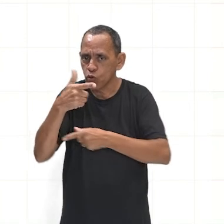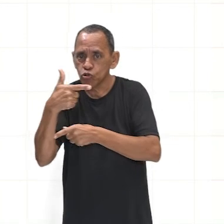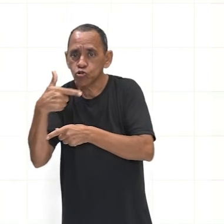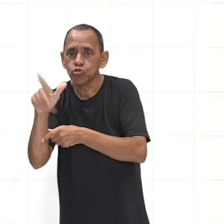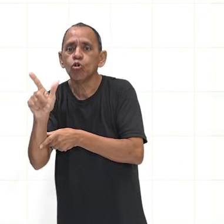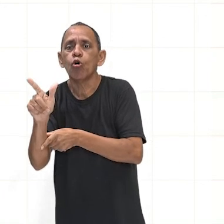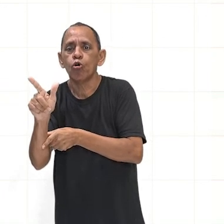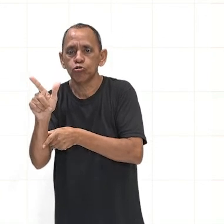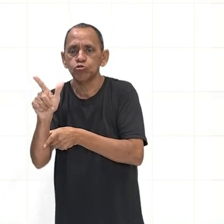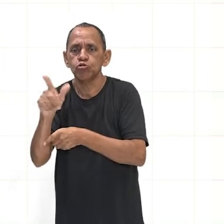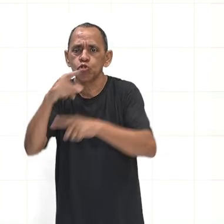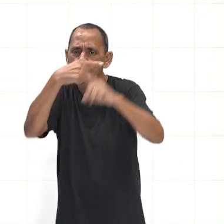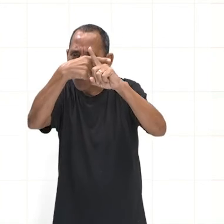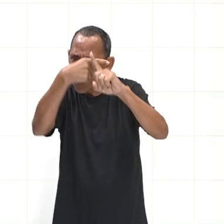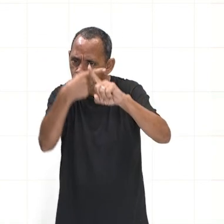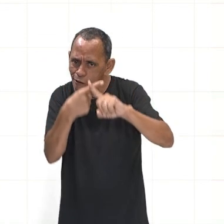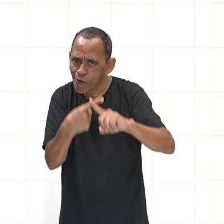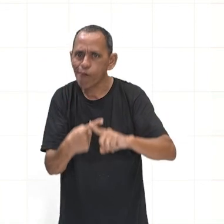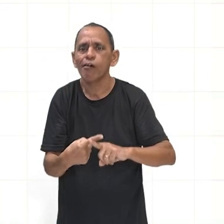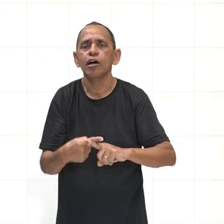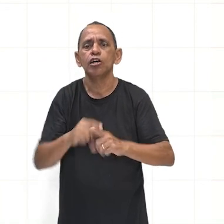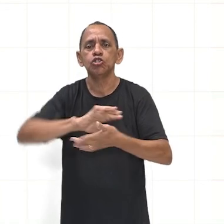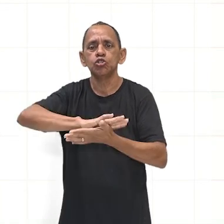Tenochtitlan, conquistando-a em